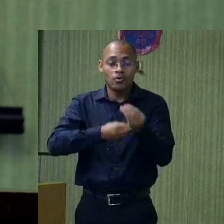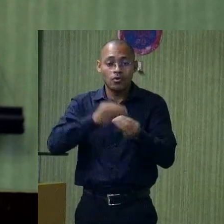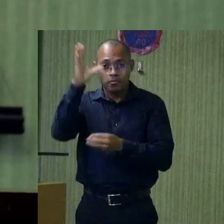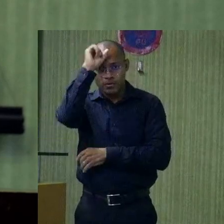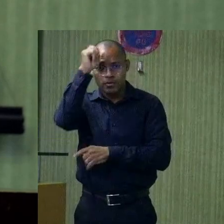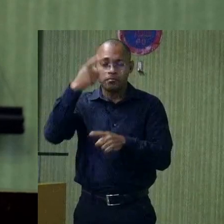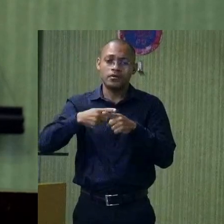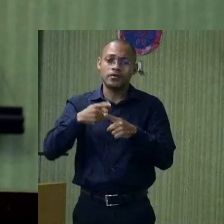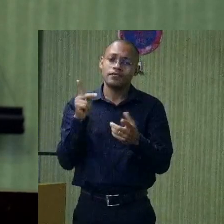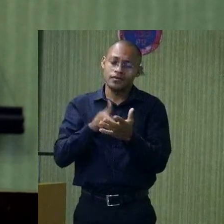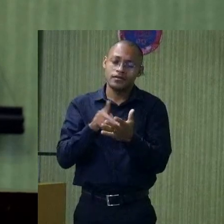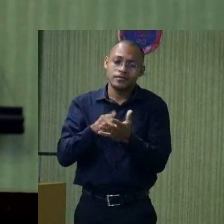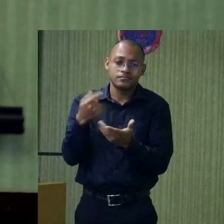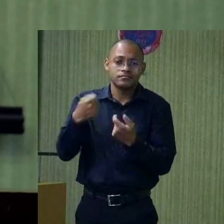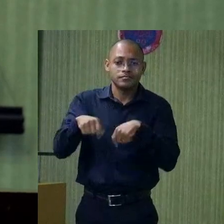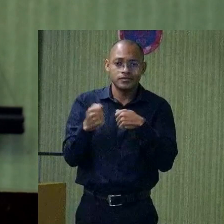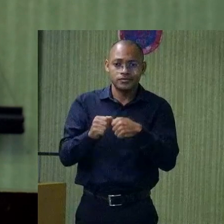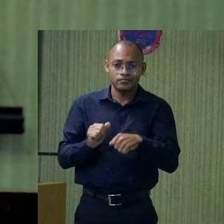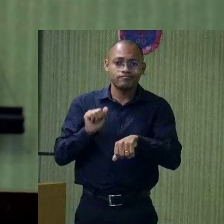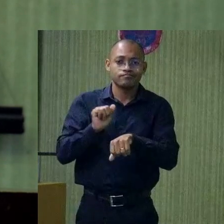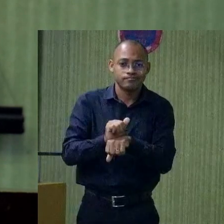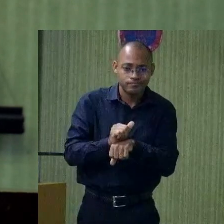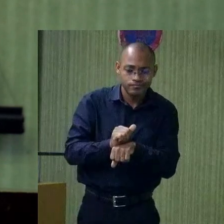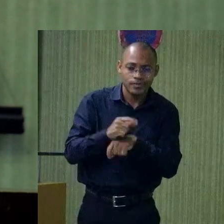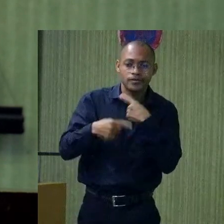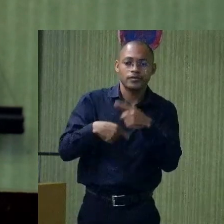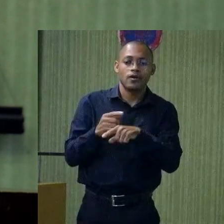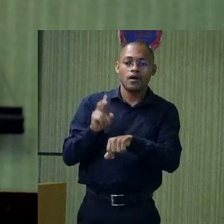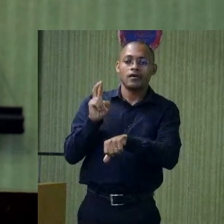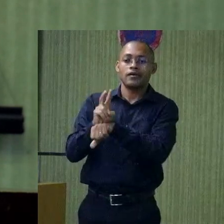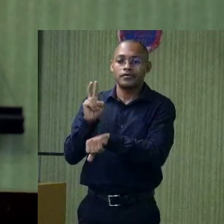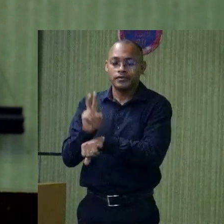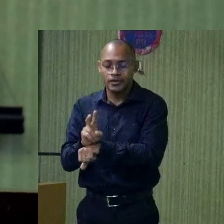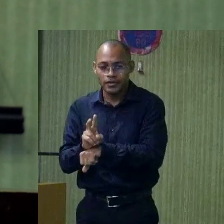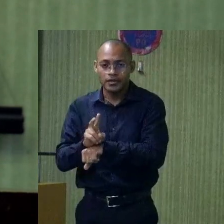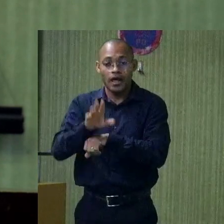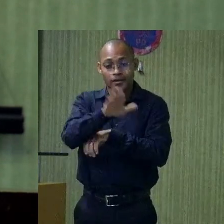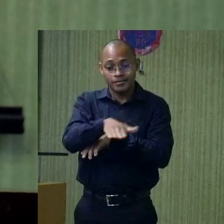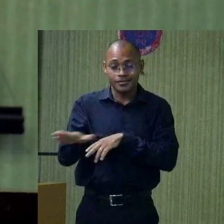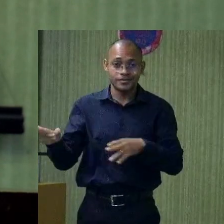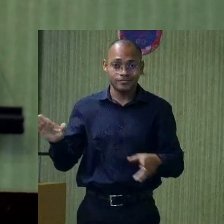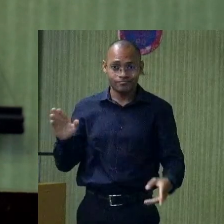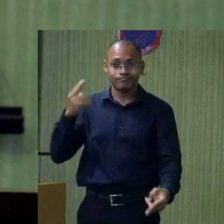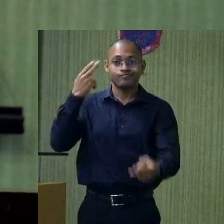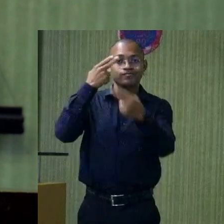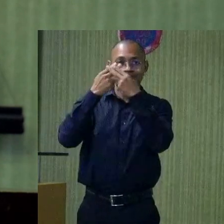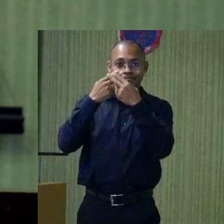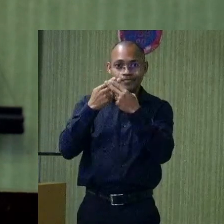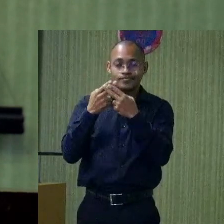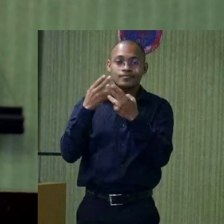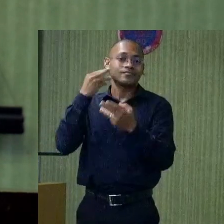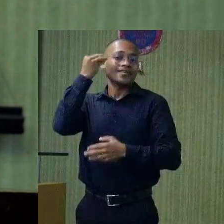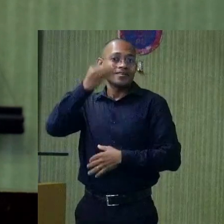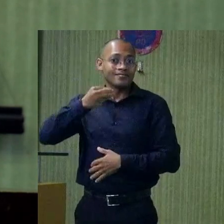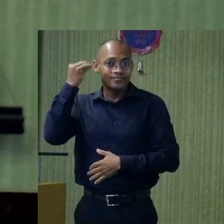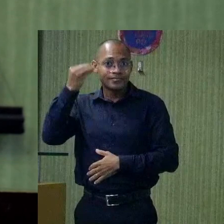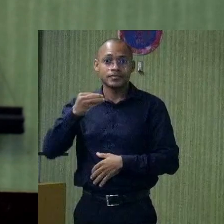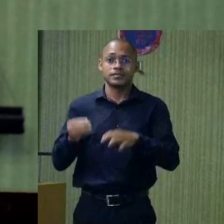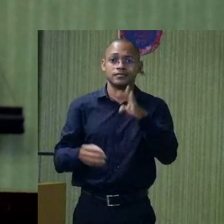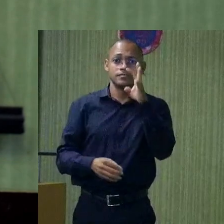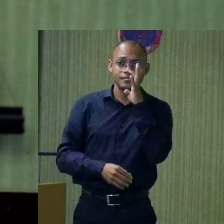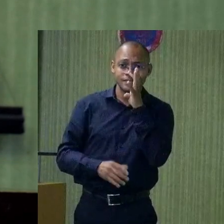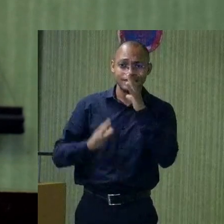interrupção aí foi preciso um acolhimento Eles foram traumatizados né muitos deles vivenciaram a desocupação